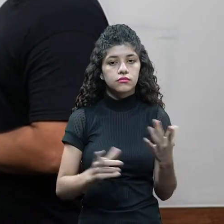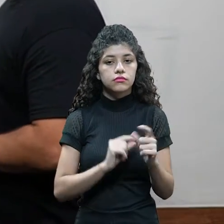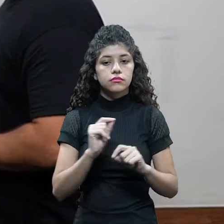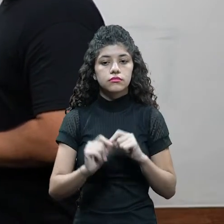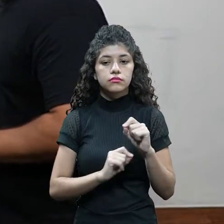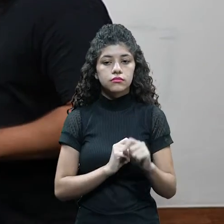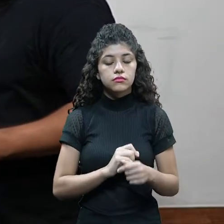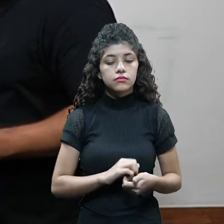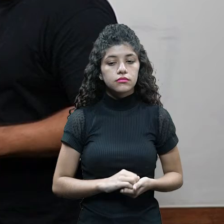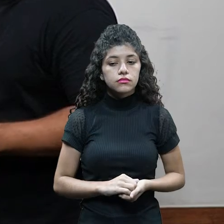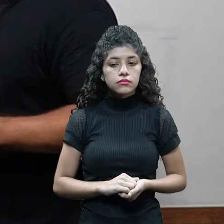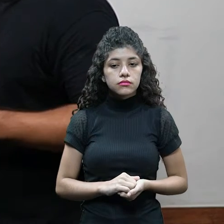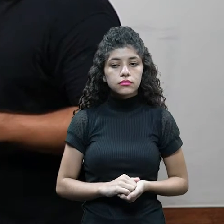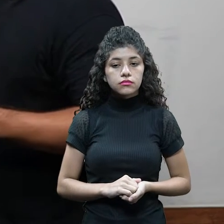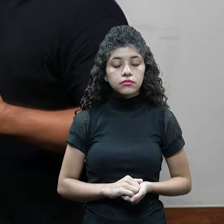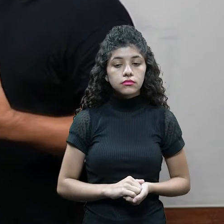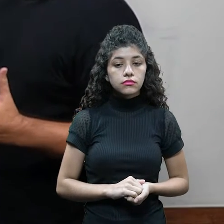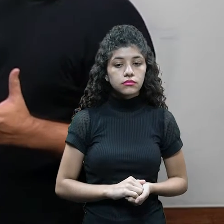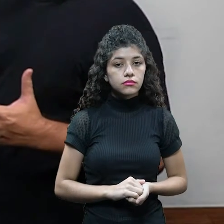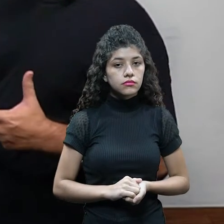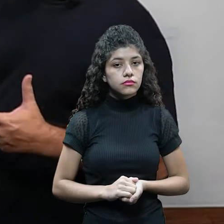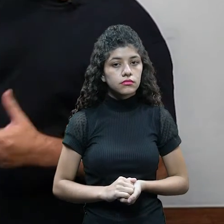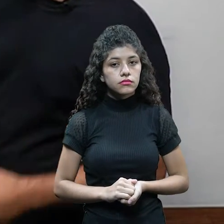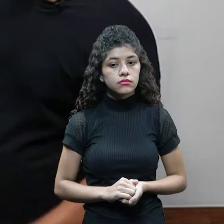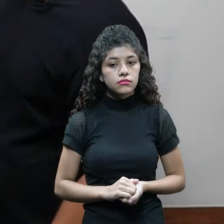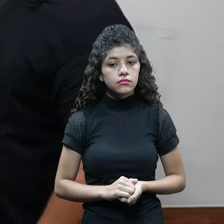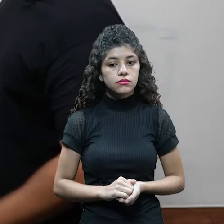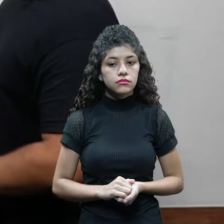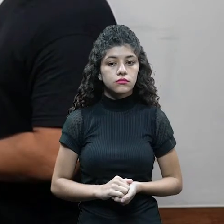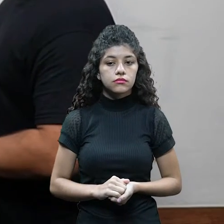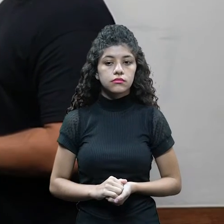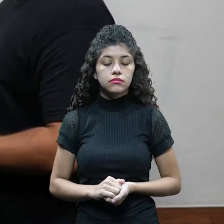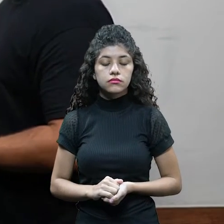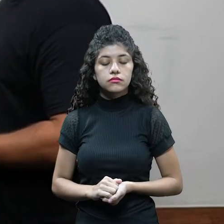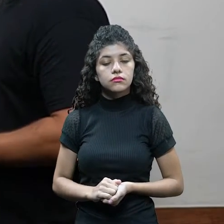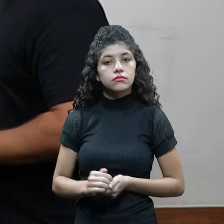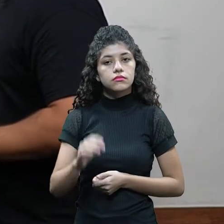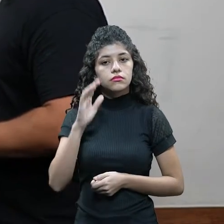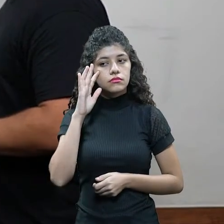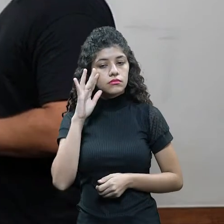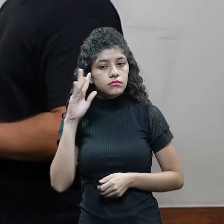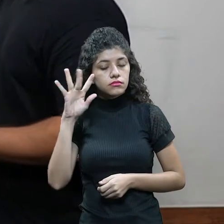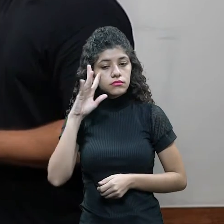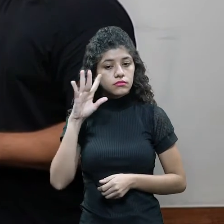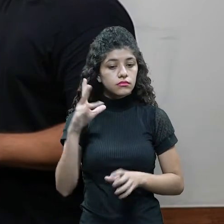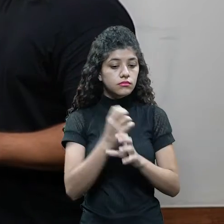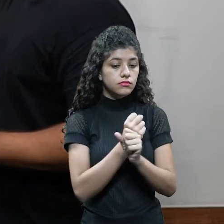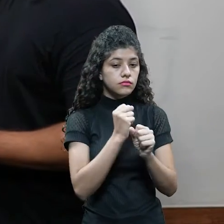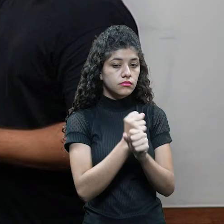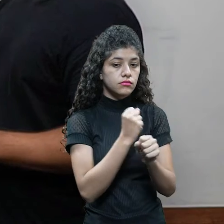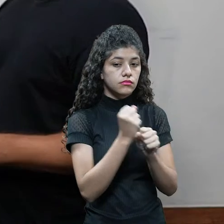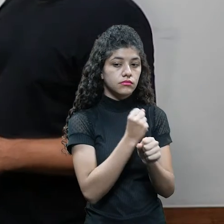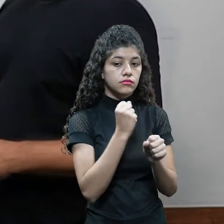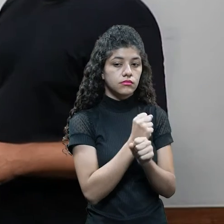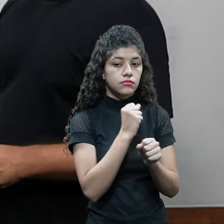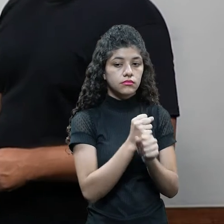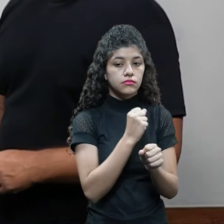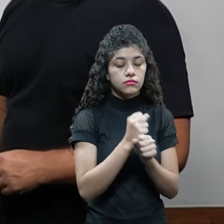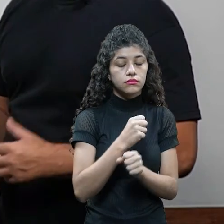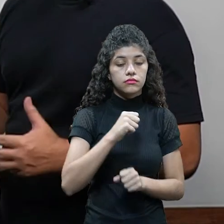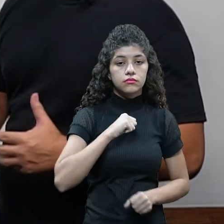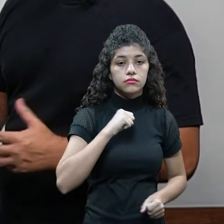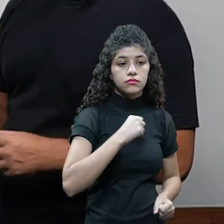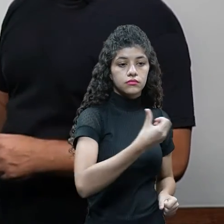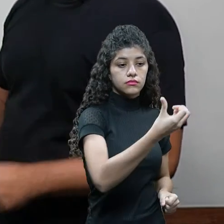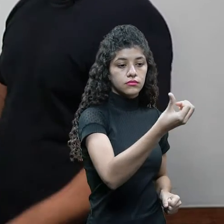eu trago para vocês. Vamos imaginar uma obra, né? E aí nessa obra, inicialmente, tinham 16